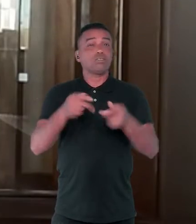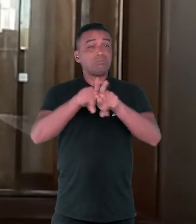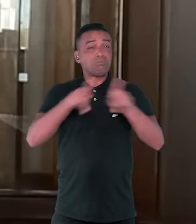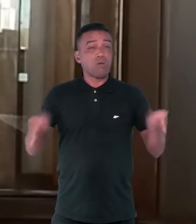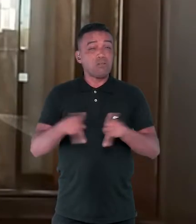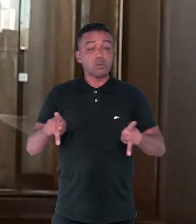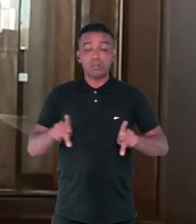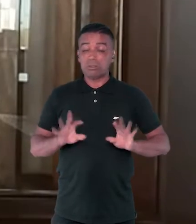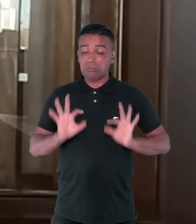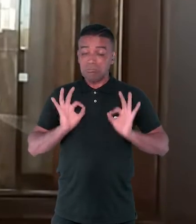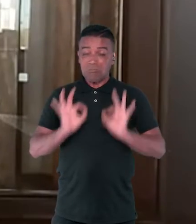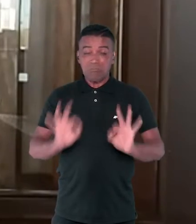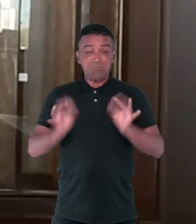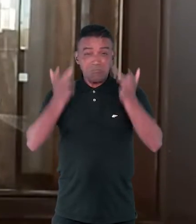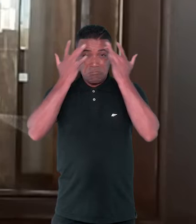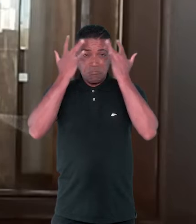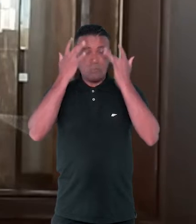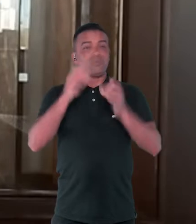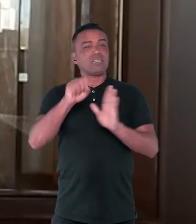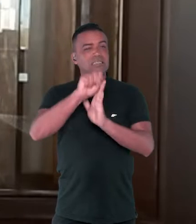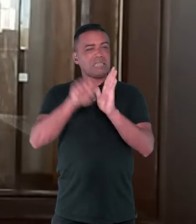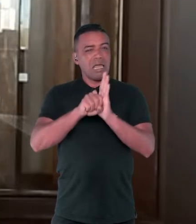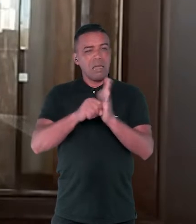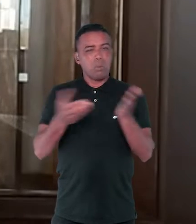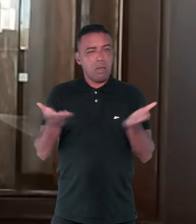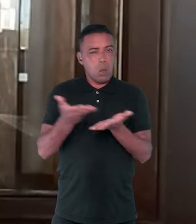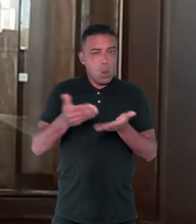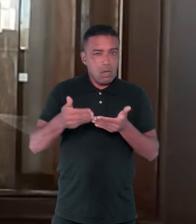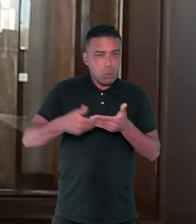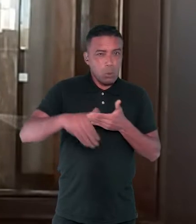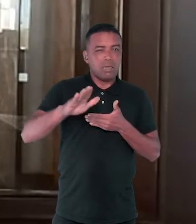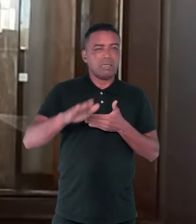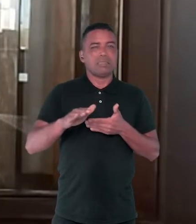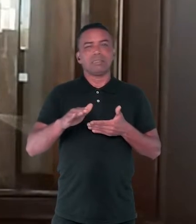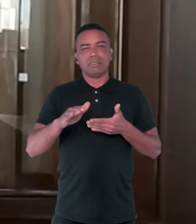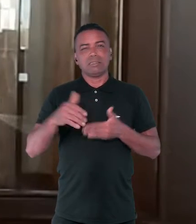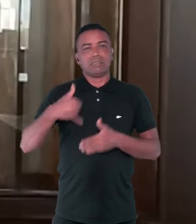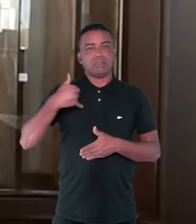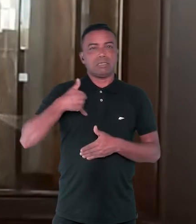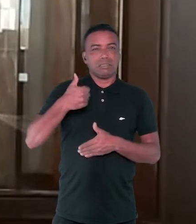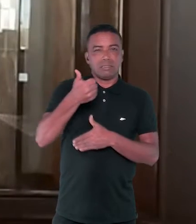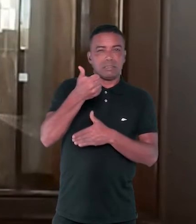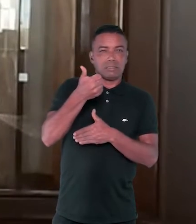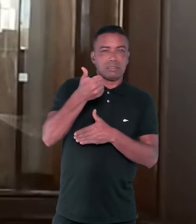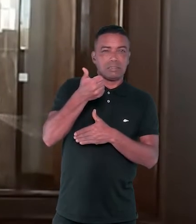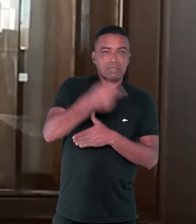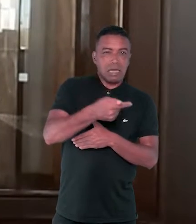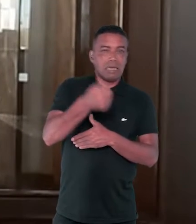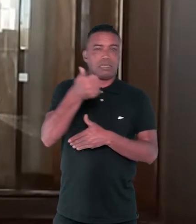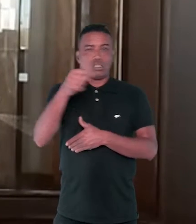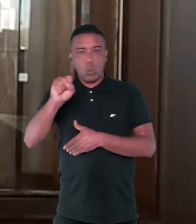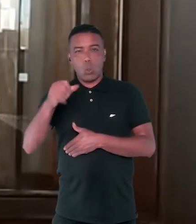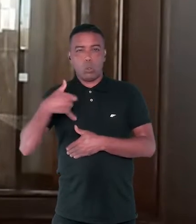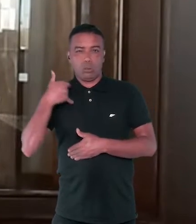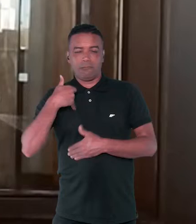professores maravilhosos. Isso foi no começo do século agora, uns 17, 18 anos. E uma marca interessante